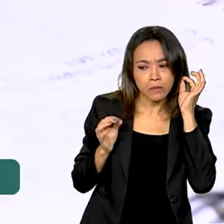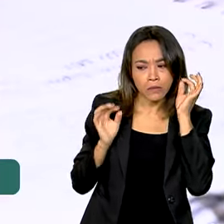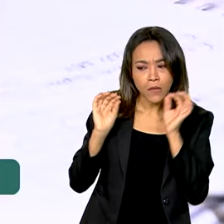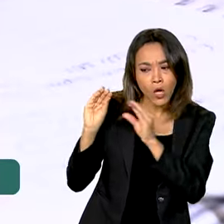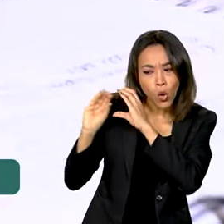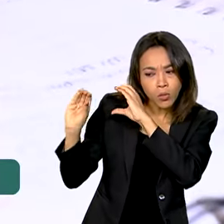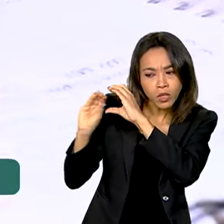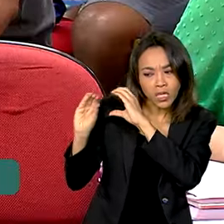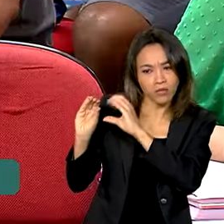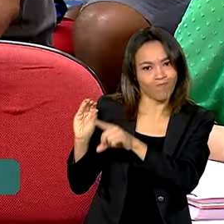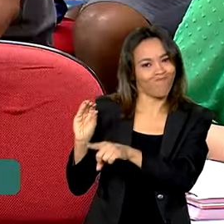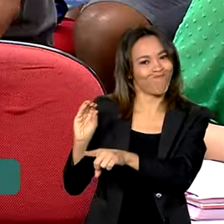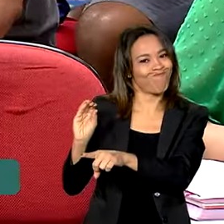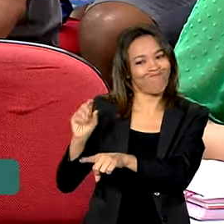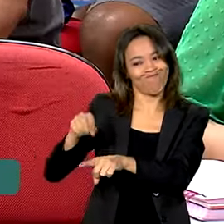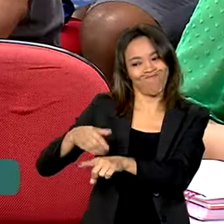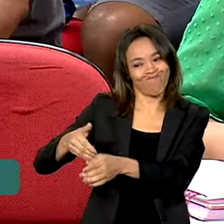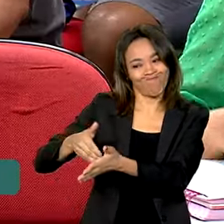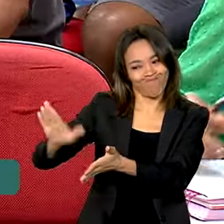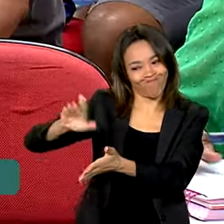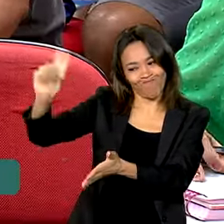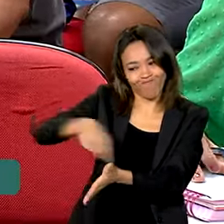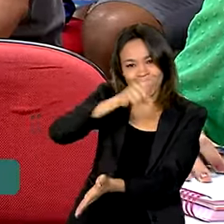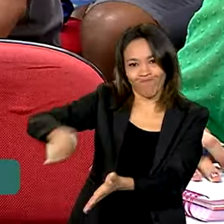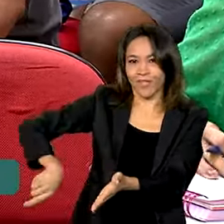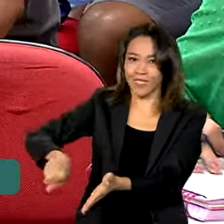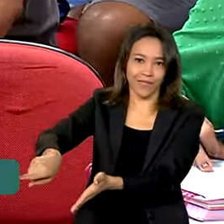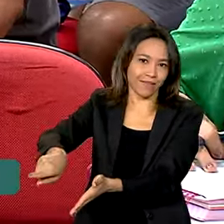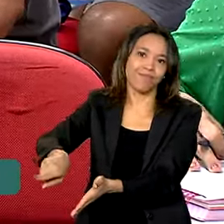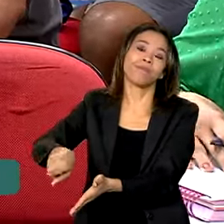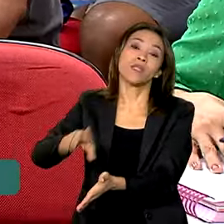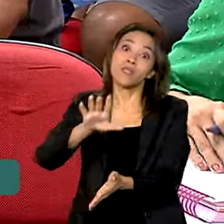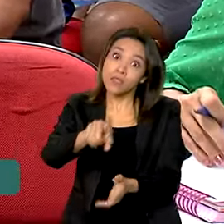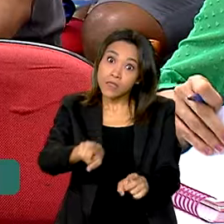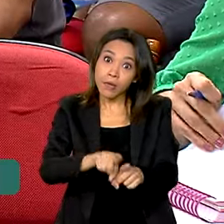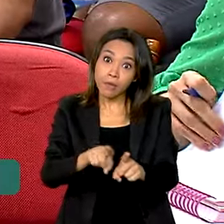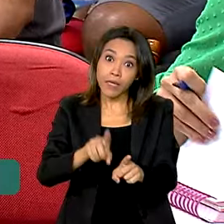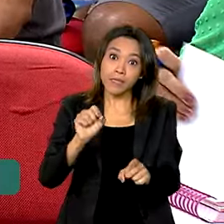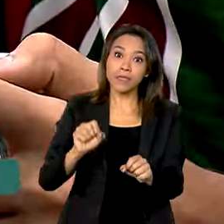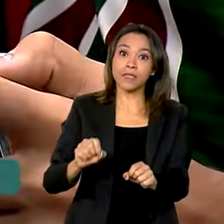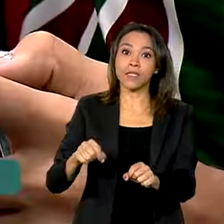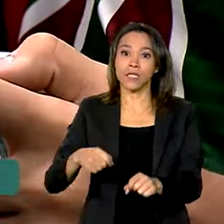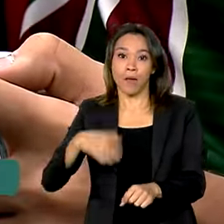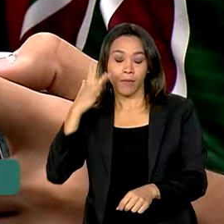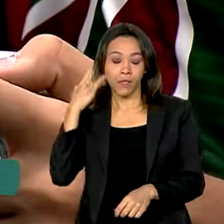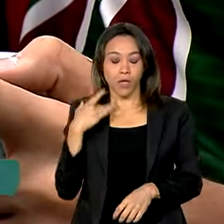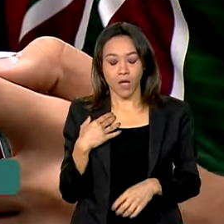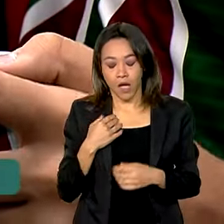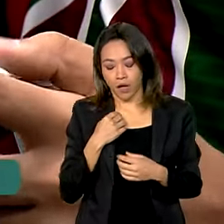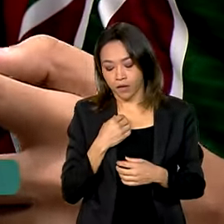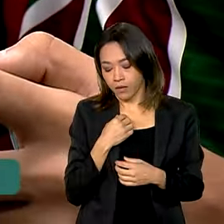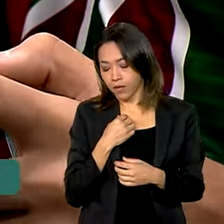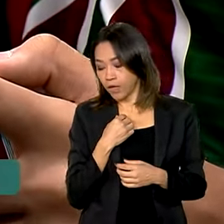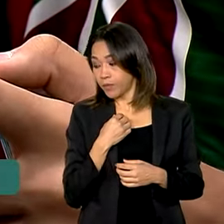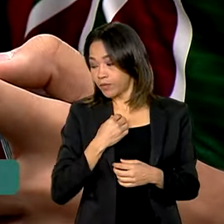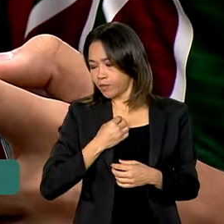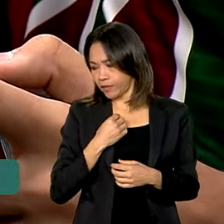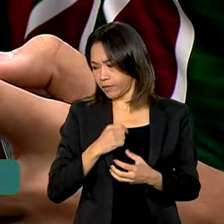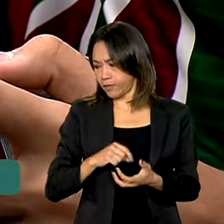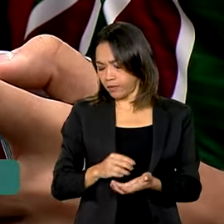comunicação haverá eliminação também se o candidato for surpreendido conversando com outro